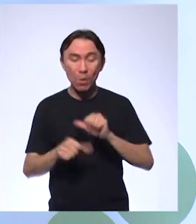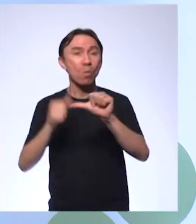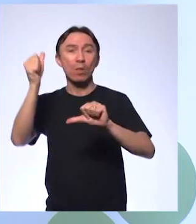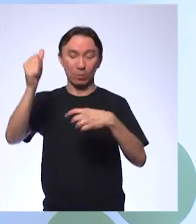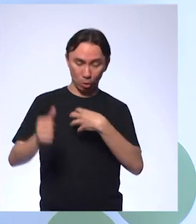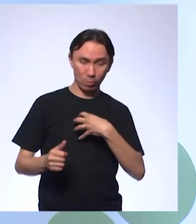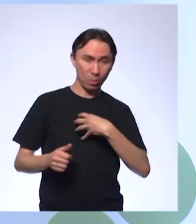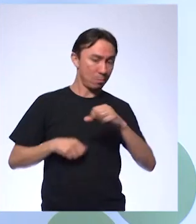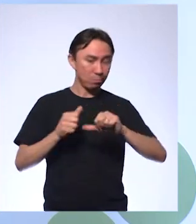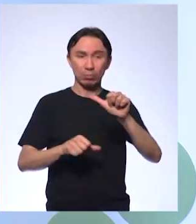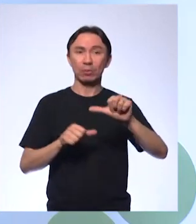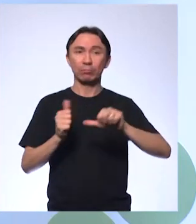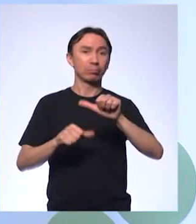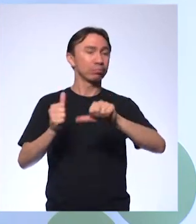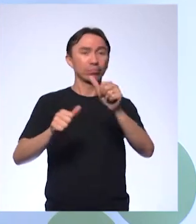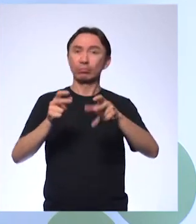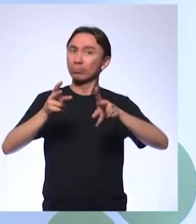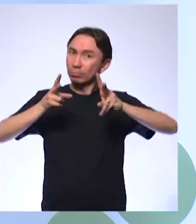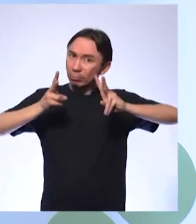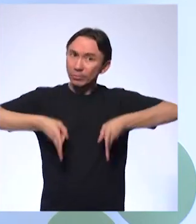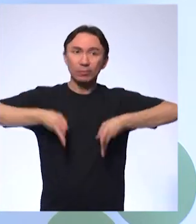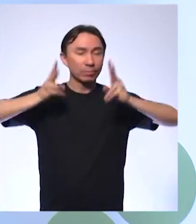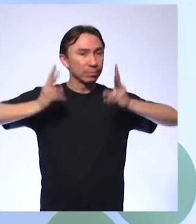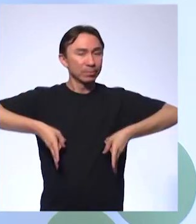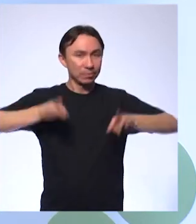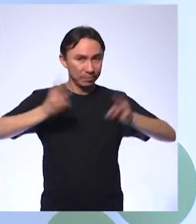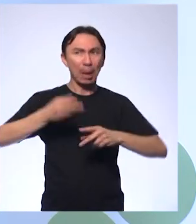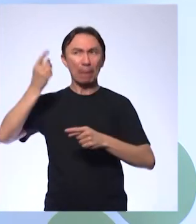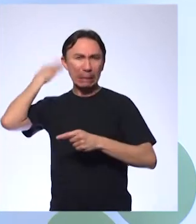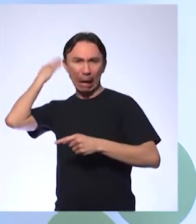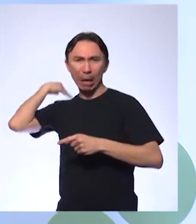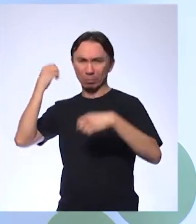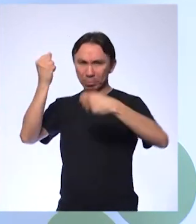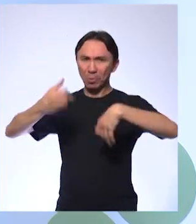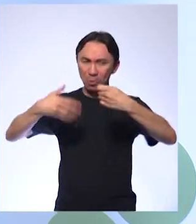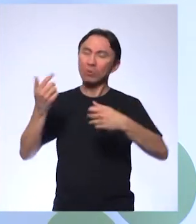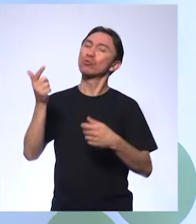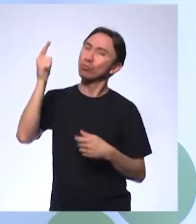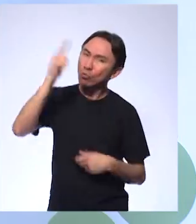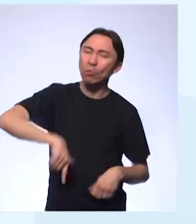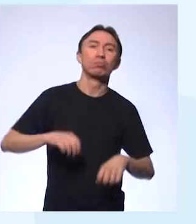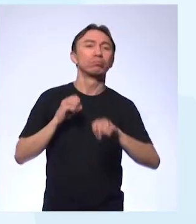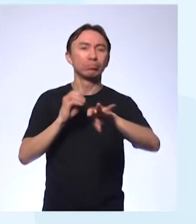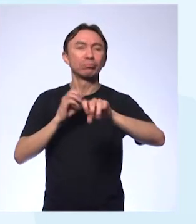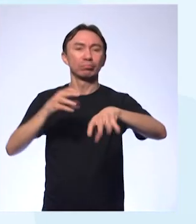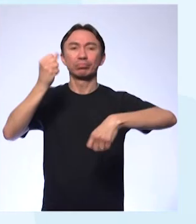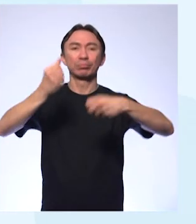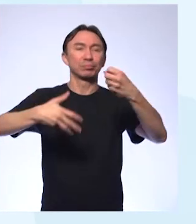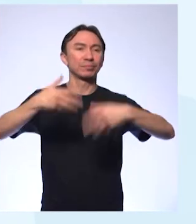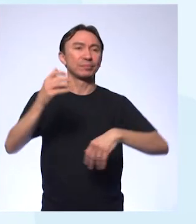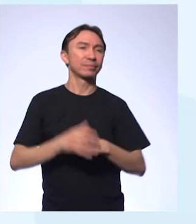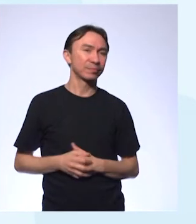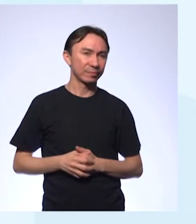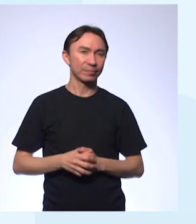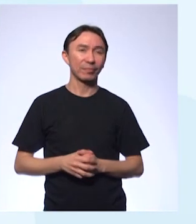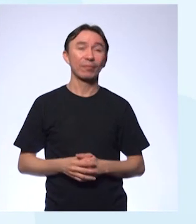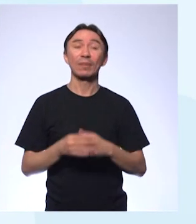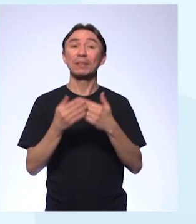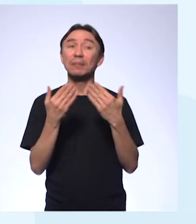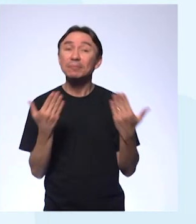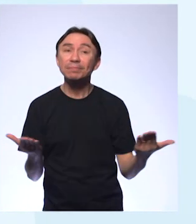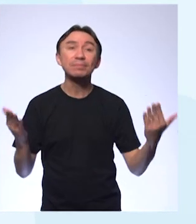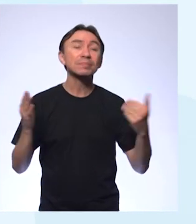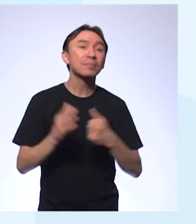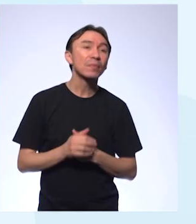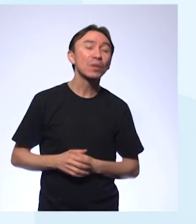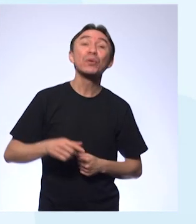outras aulas e a gente está reforçando hoje. Então, continuando aqui na tela, diz o texto, diz lá, contar com estímulos